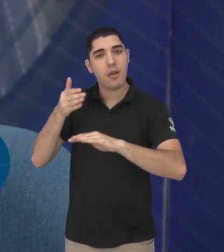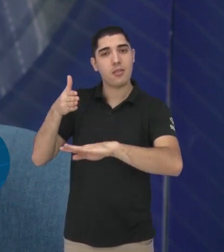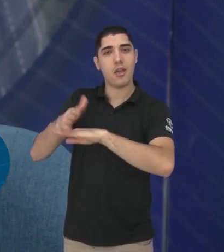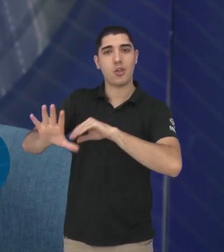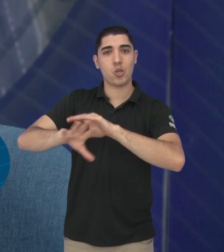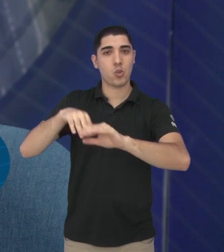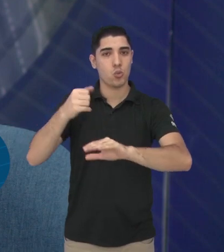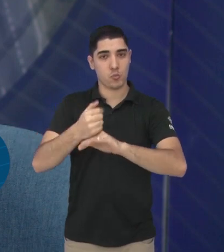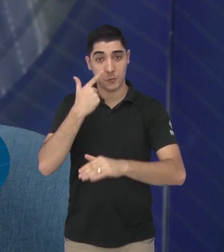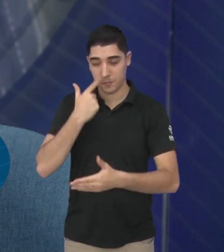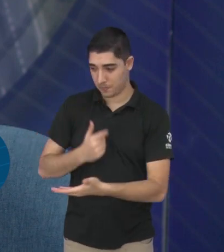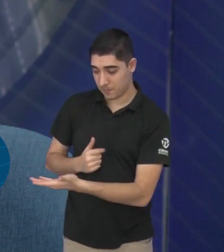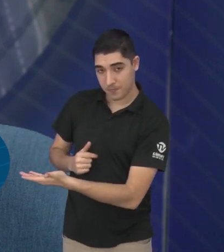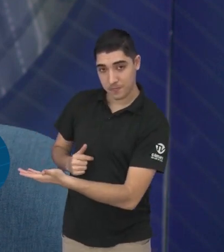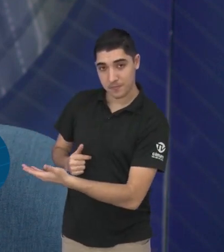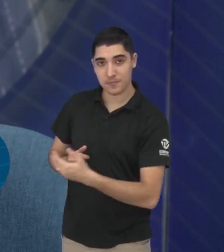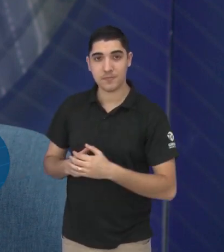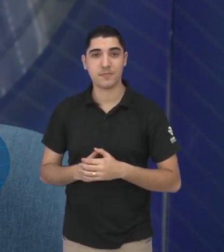nosso canal no YouTube,